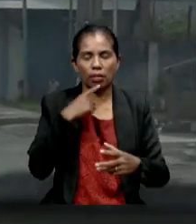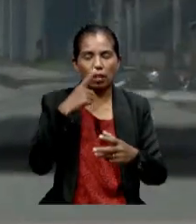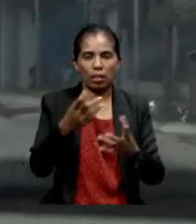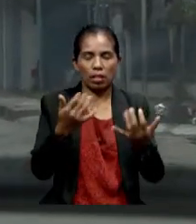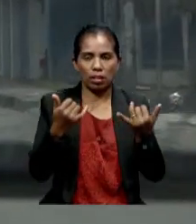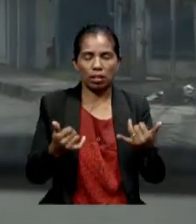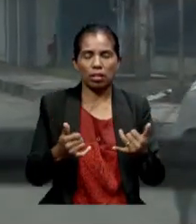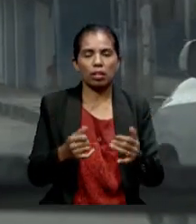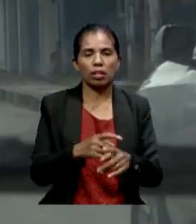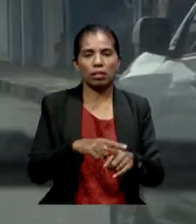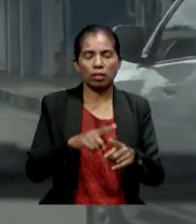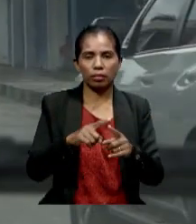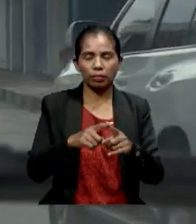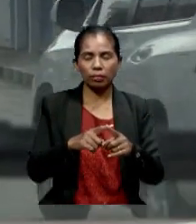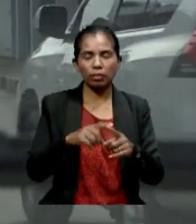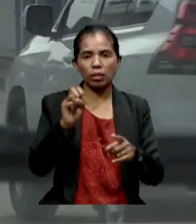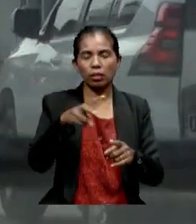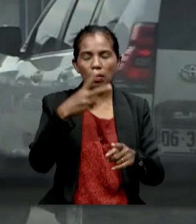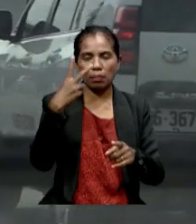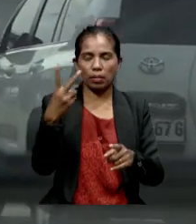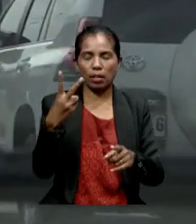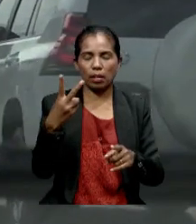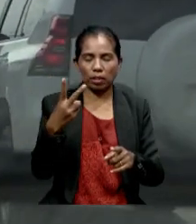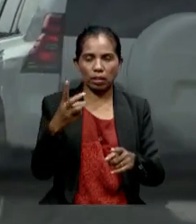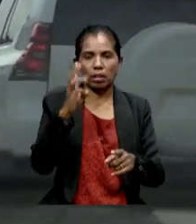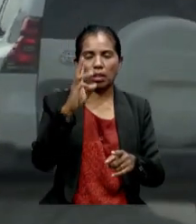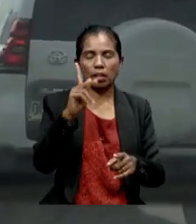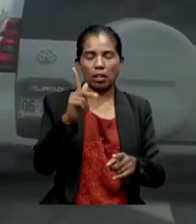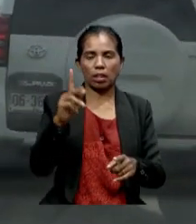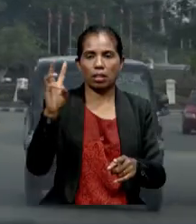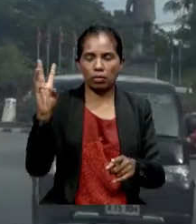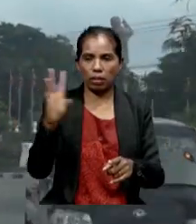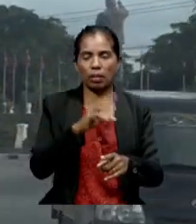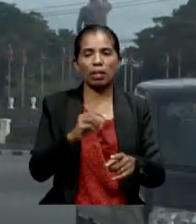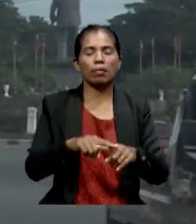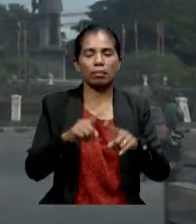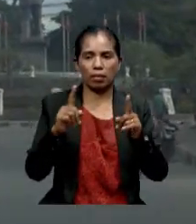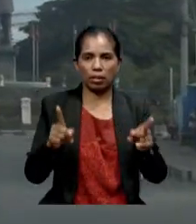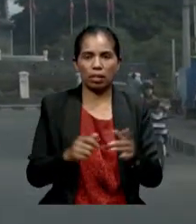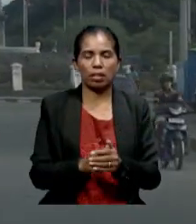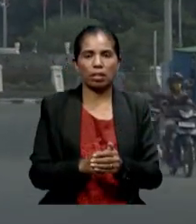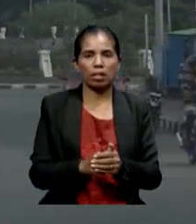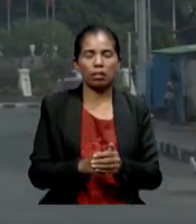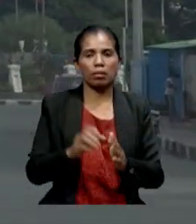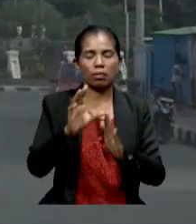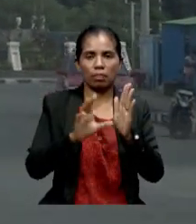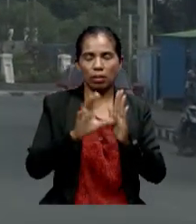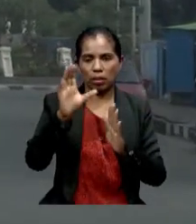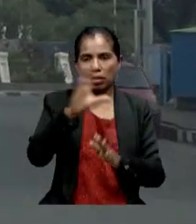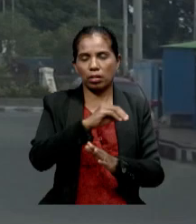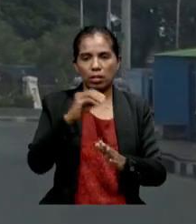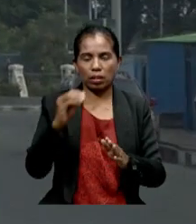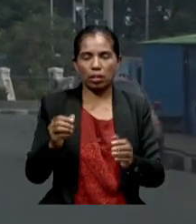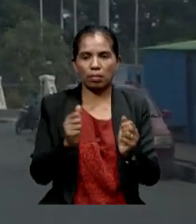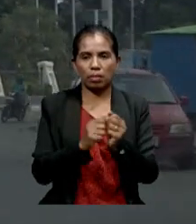né centavo sanulo resing rua cada kilowatt ba categoria doméstica, mas ba categoria comercial mínimo custo centavo